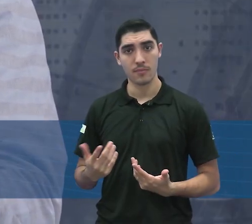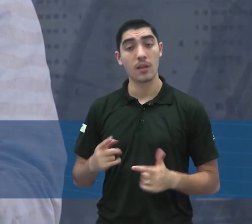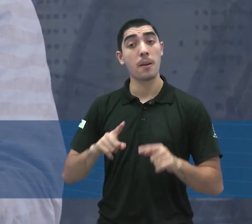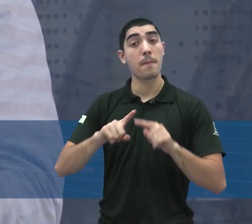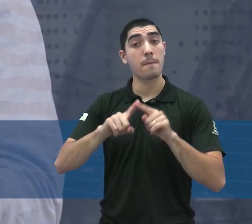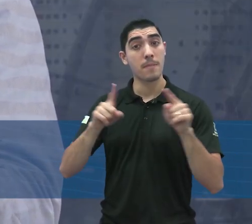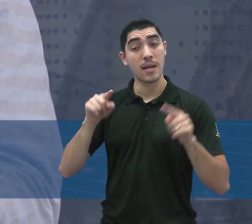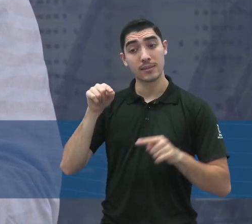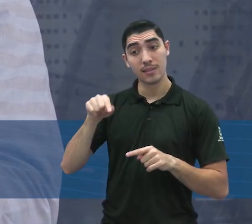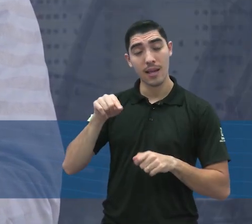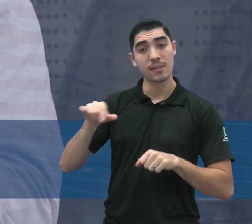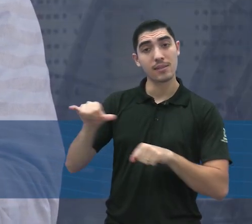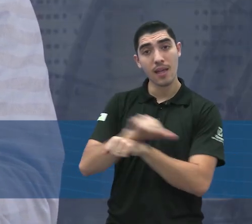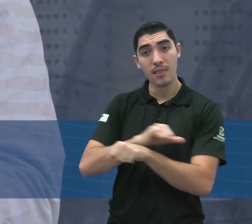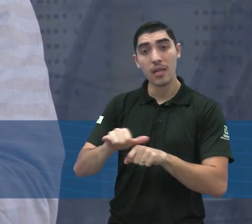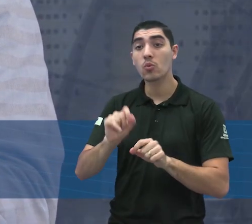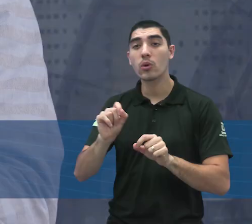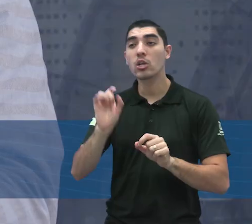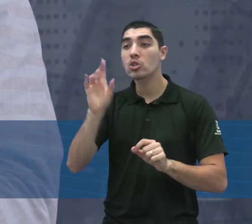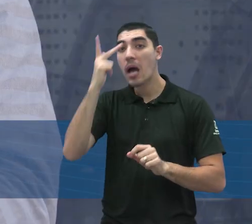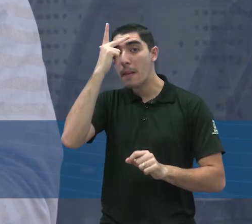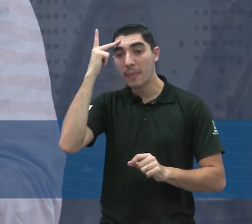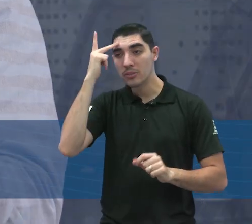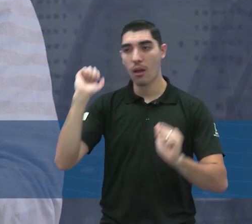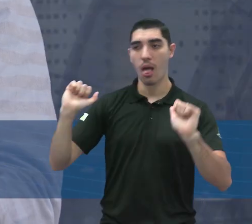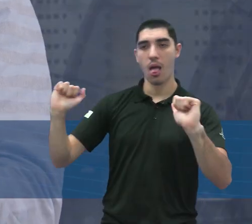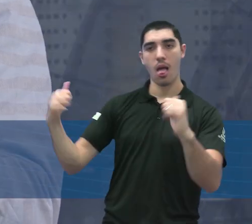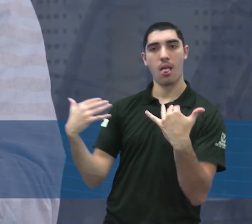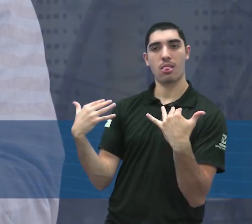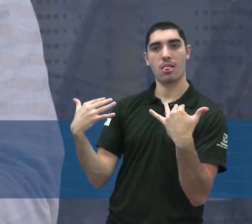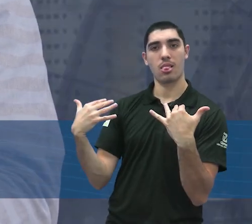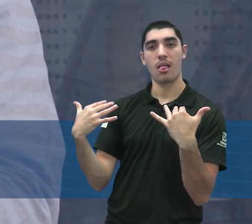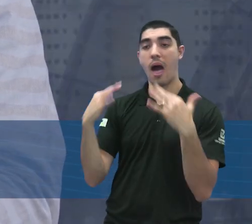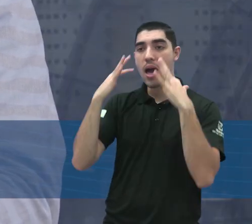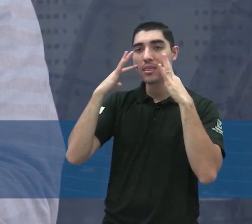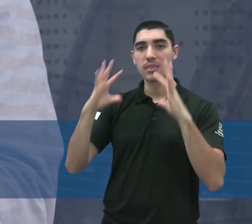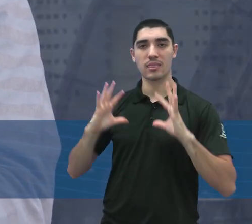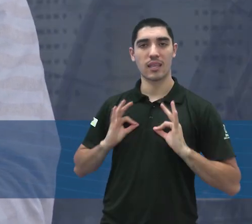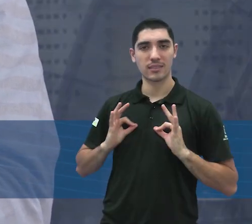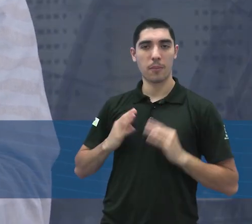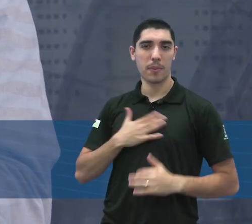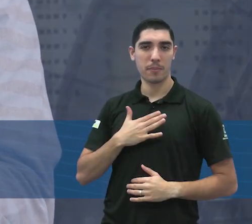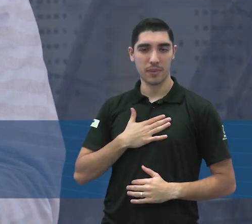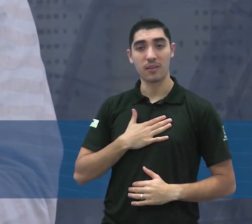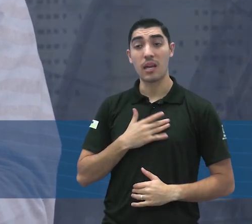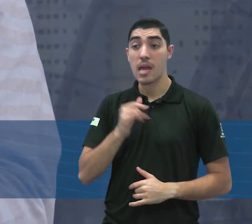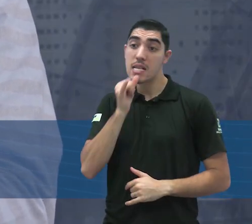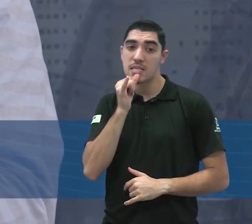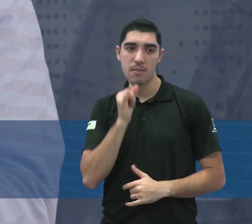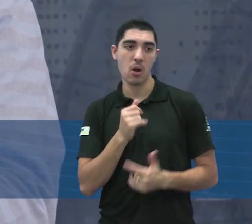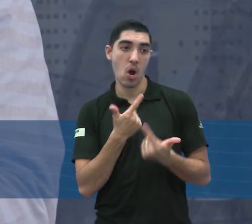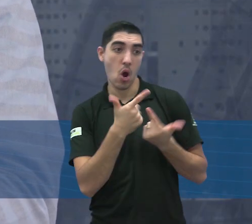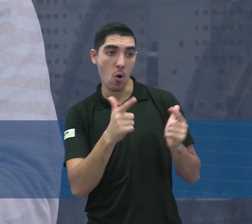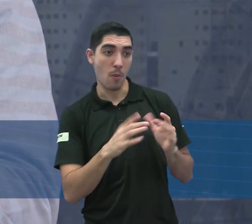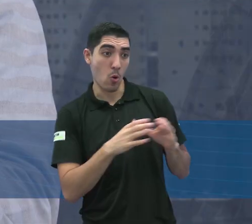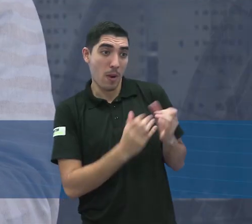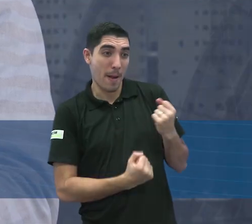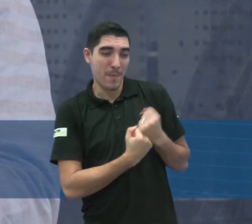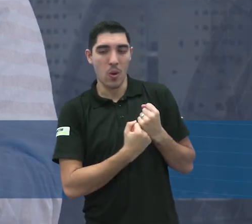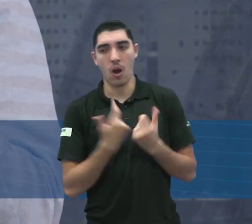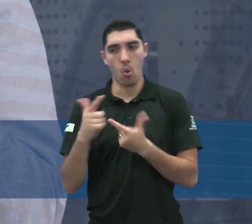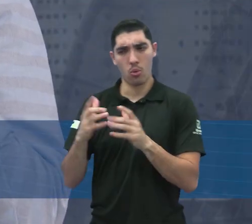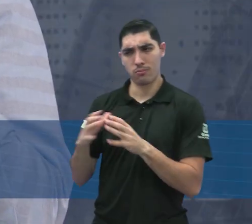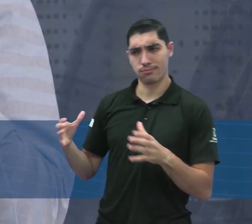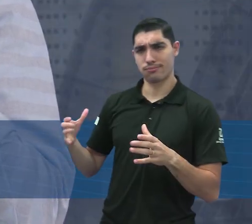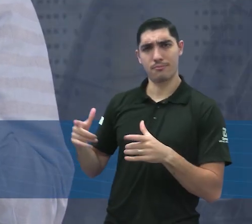menor medida, para chamar a atenção das pessoas, para conseguir apoio de pessoas que pensam seja de uma maneira, seja de outra, e com